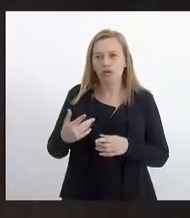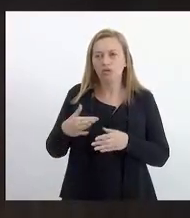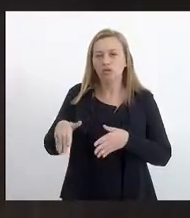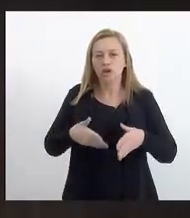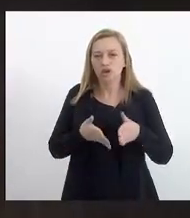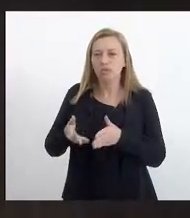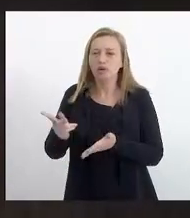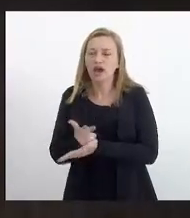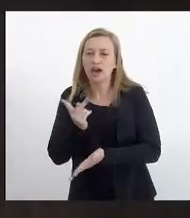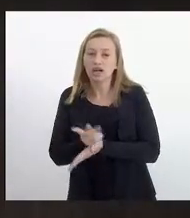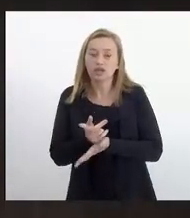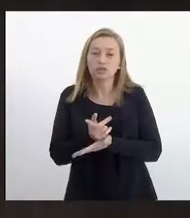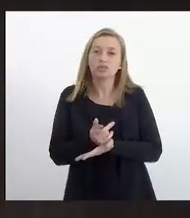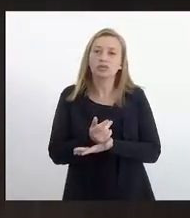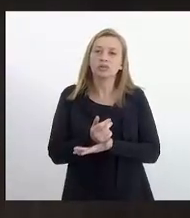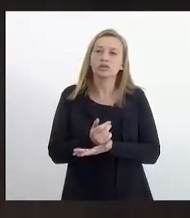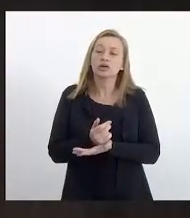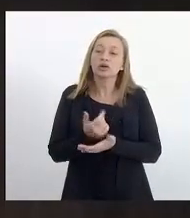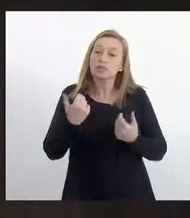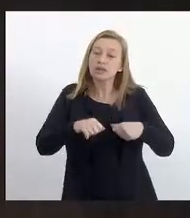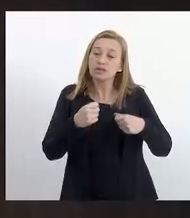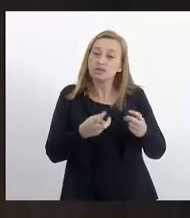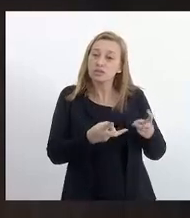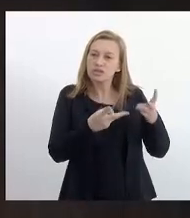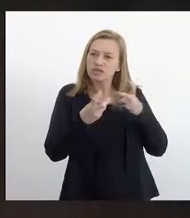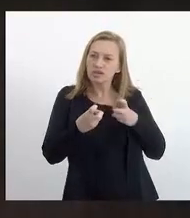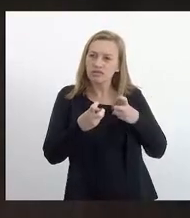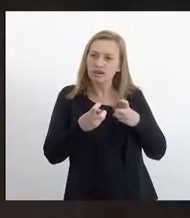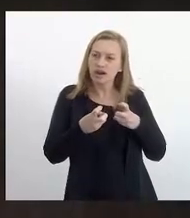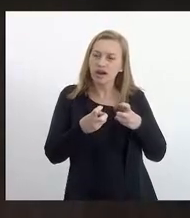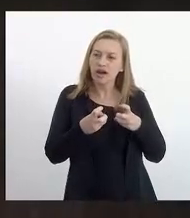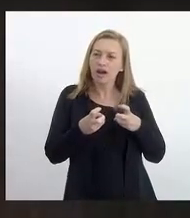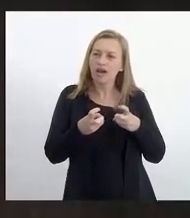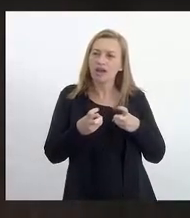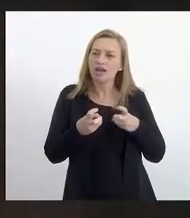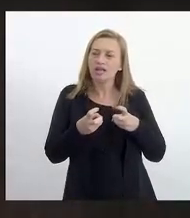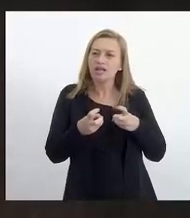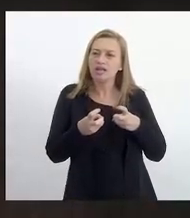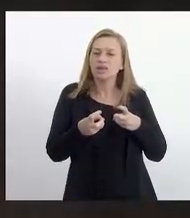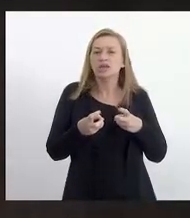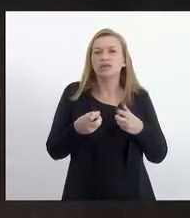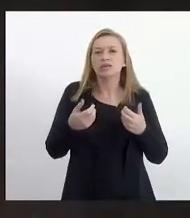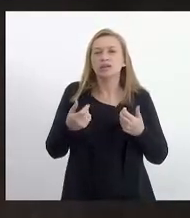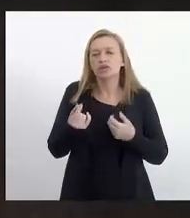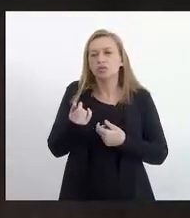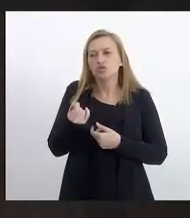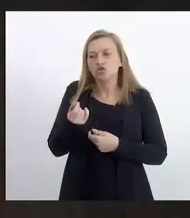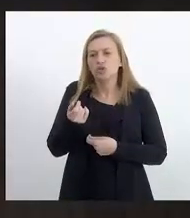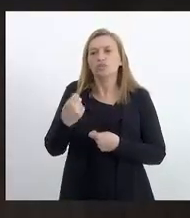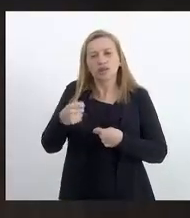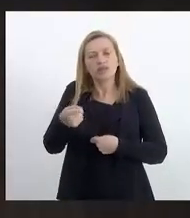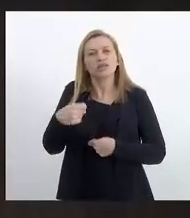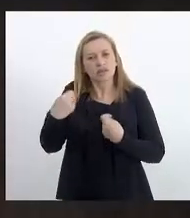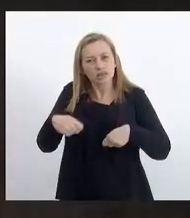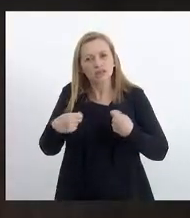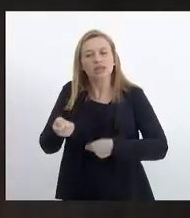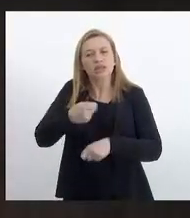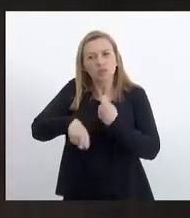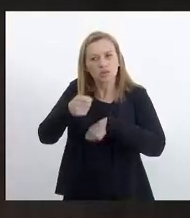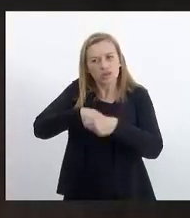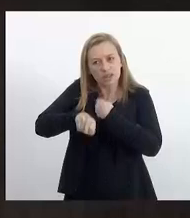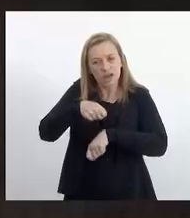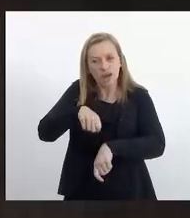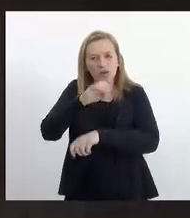essa injeção de dinheiro dá um outro patamar de negociação no estado e coloca aí,